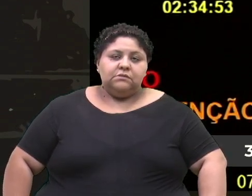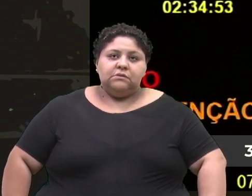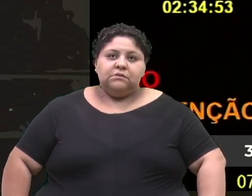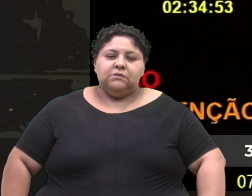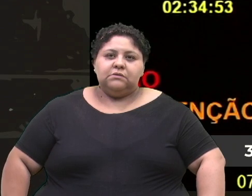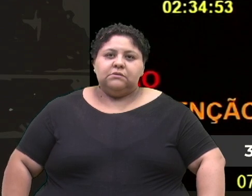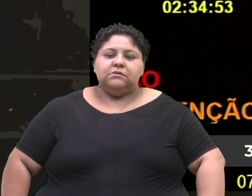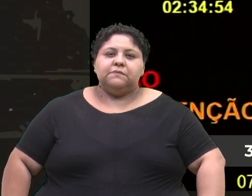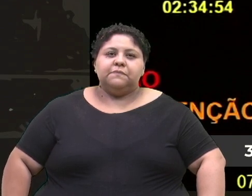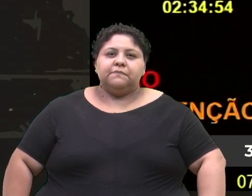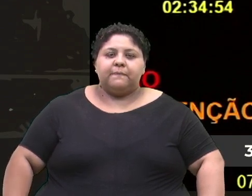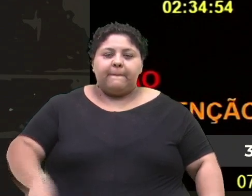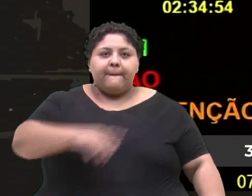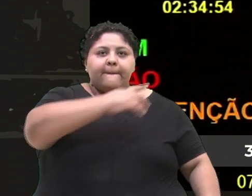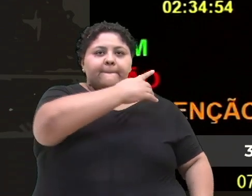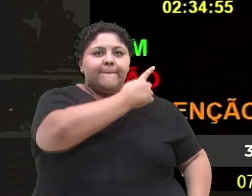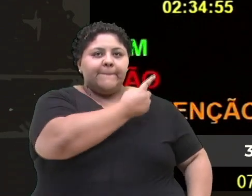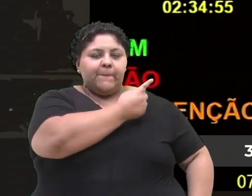Como vota